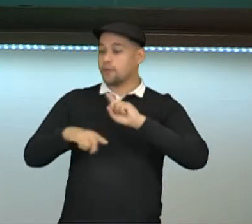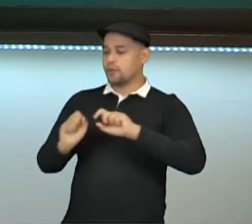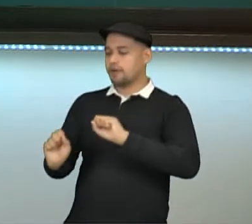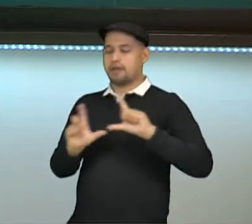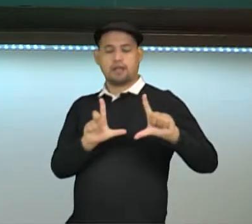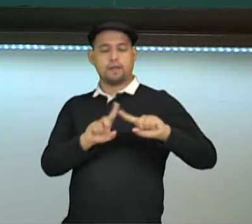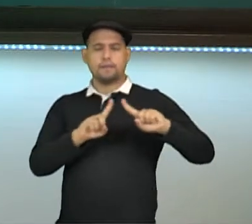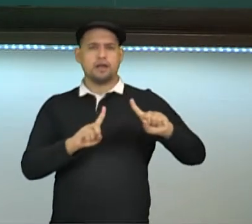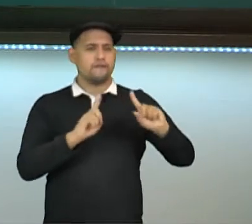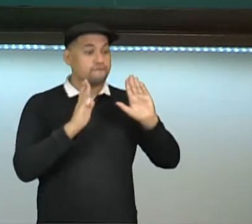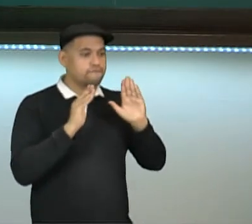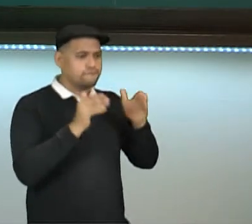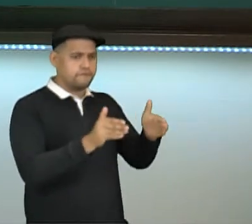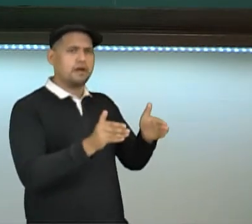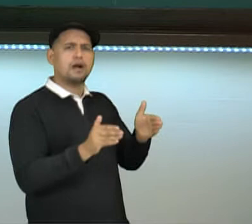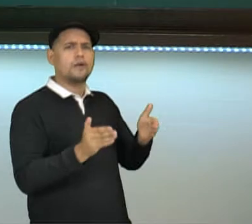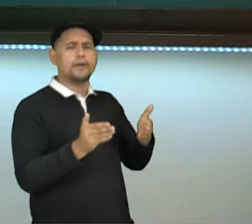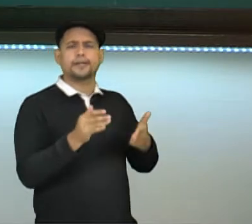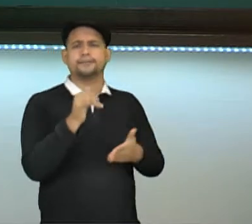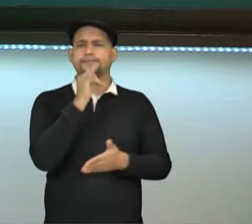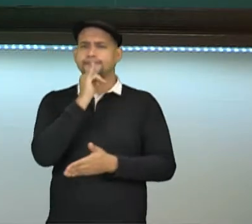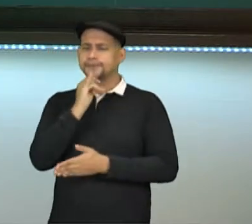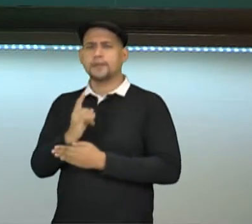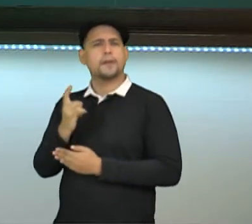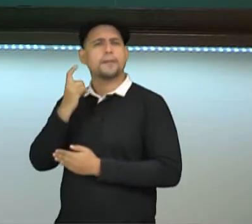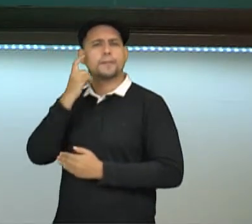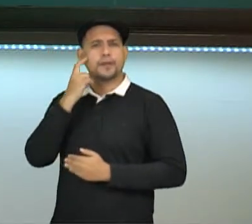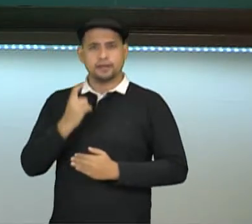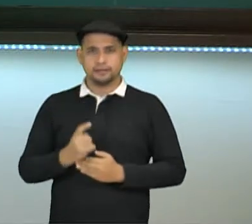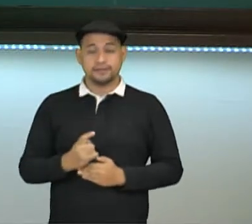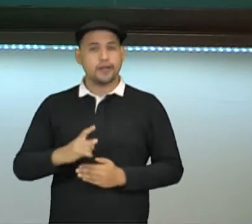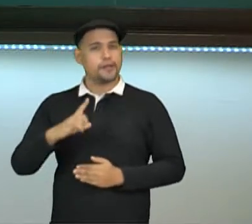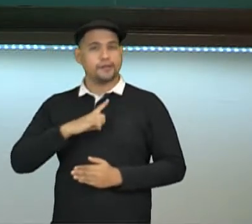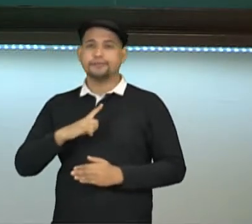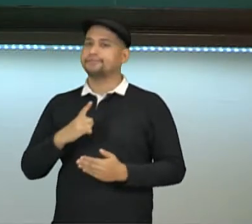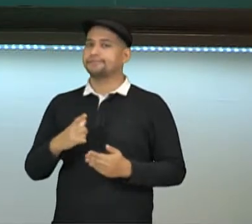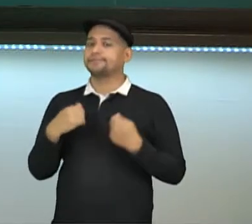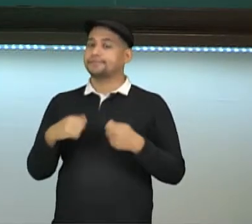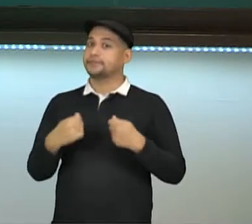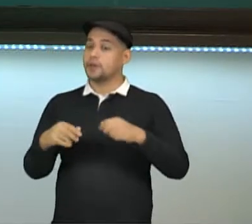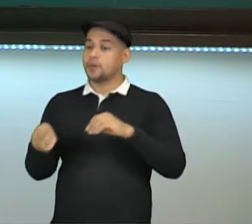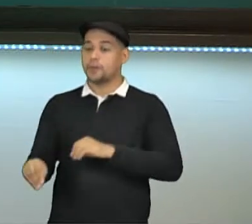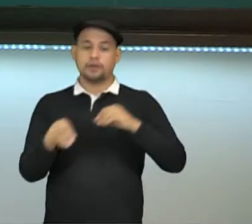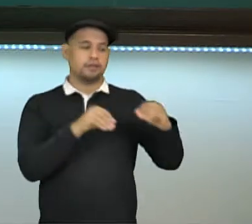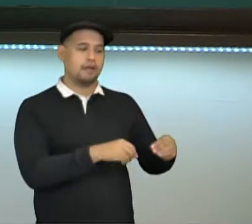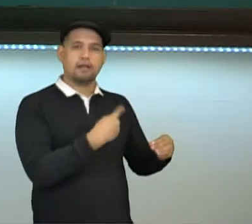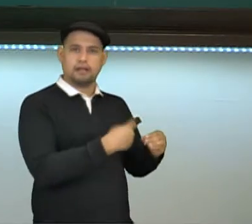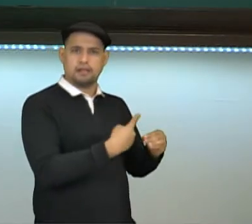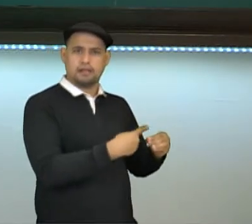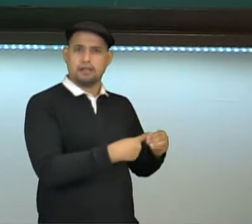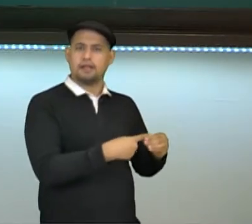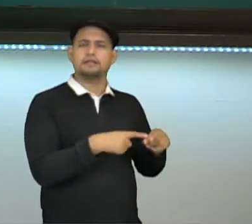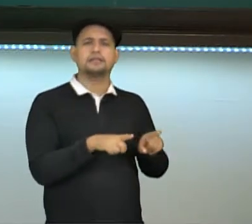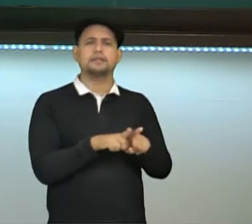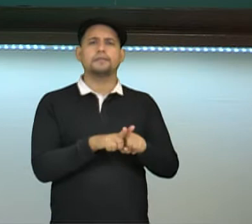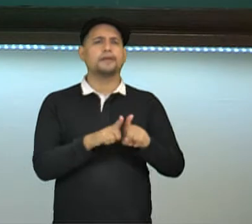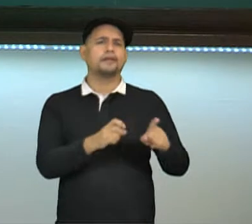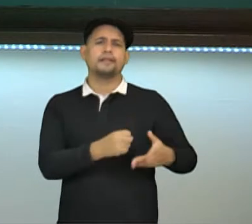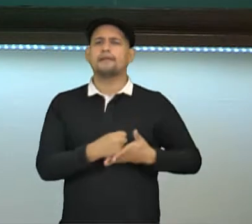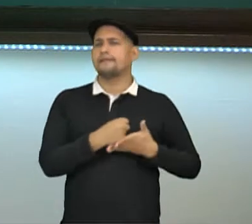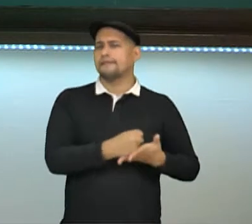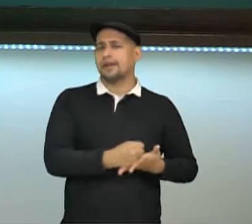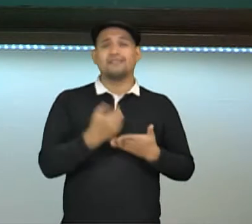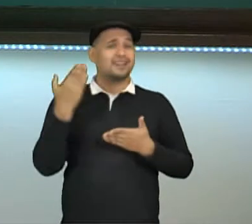tentar se concentrar numa coisa inovadora. Agora imagine o seguinte, eu tinha que me deslocar para uma outra cidade, eu montava num cavalinho e levava aí 2,